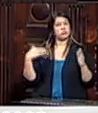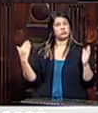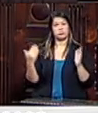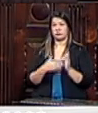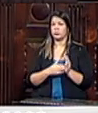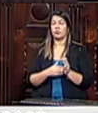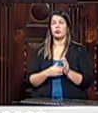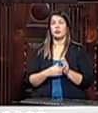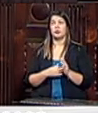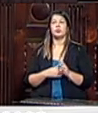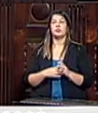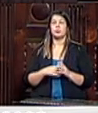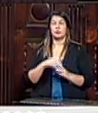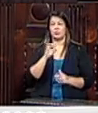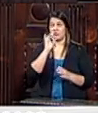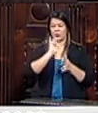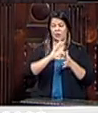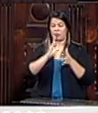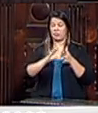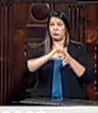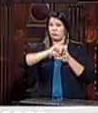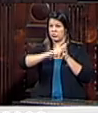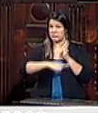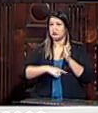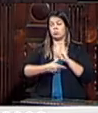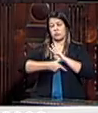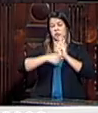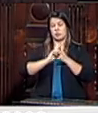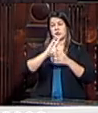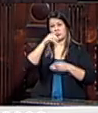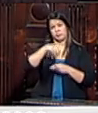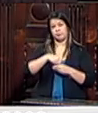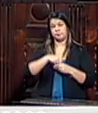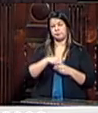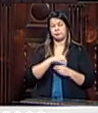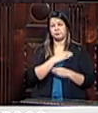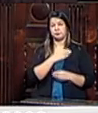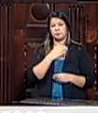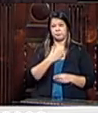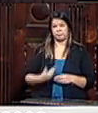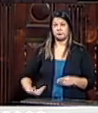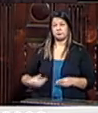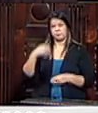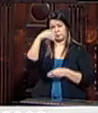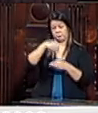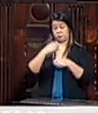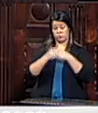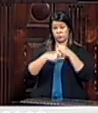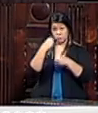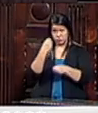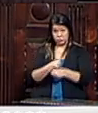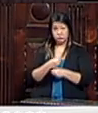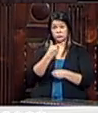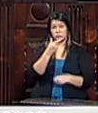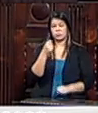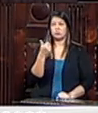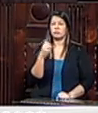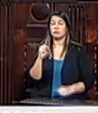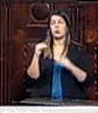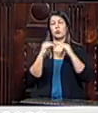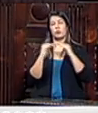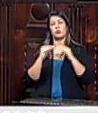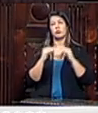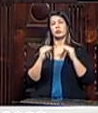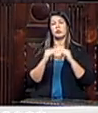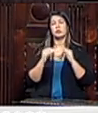ponto esquerda, para todos os níveis, numa antecipação das eleições programadas para o ano que vem, obviamente com mudança